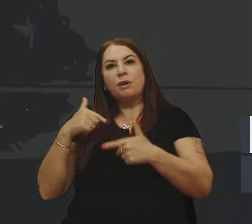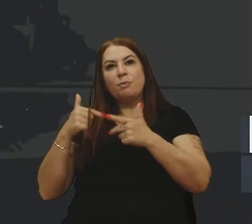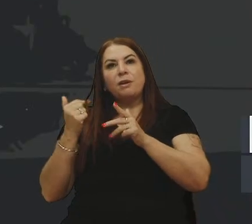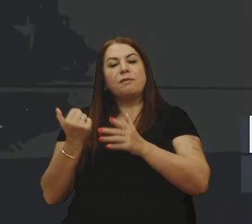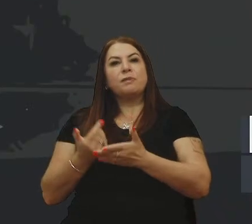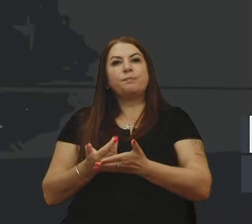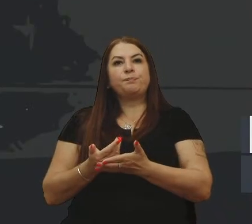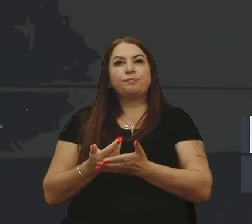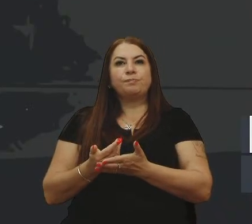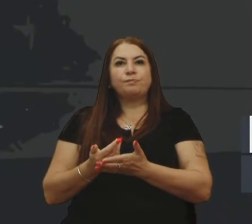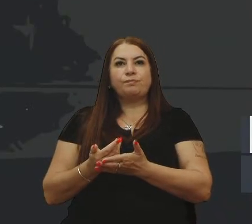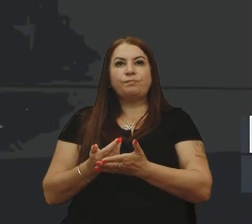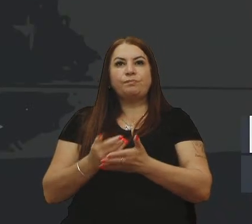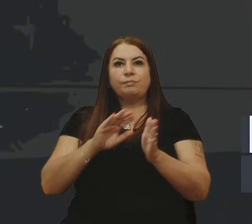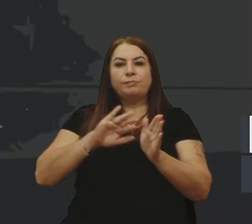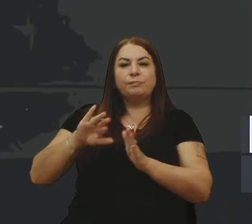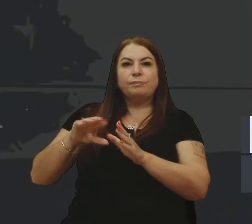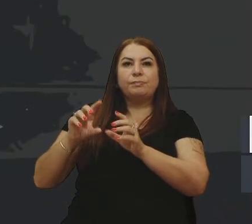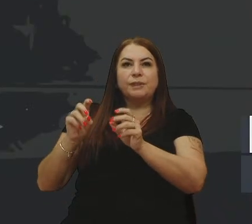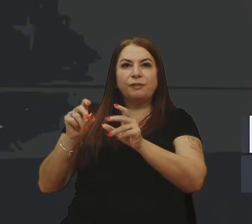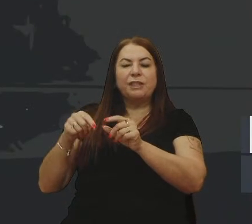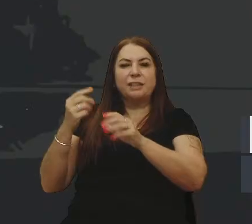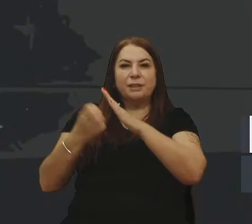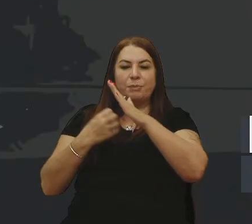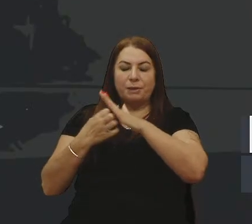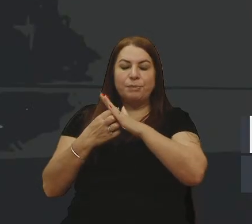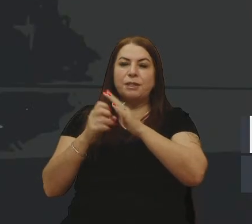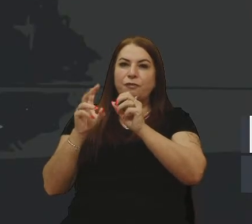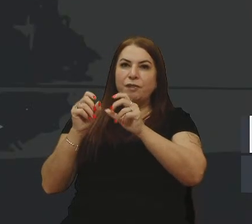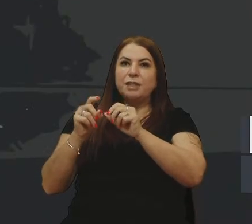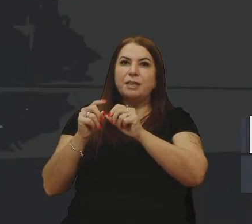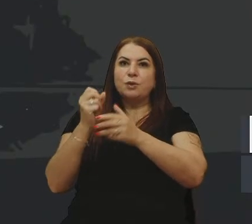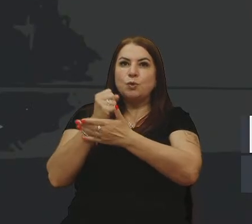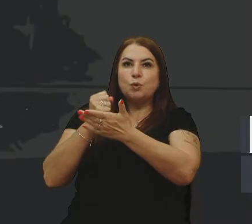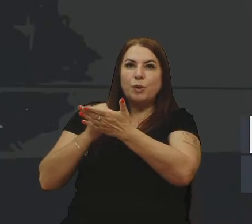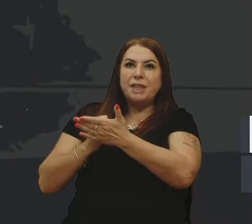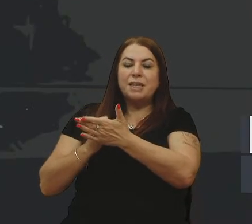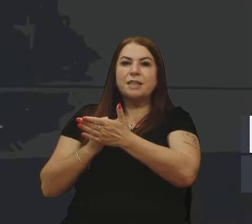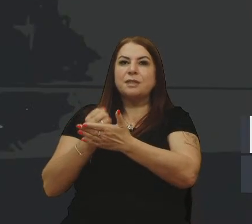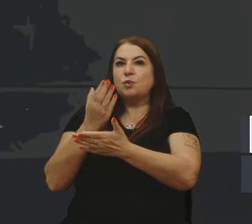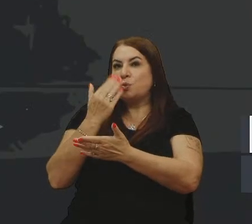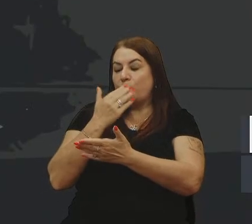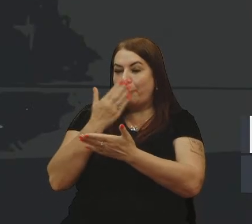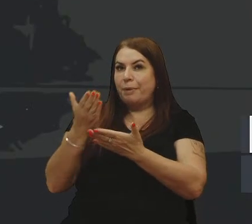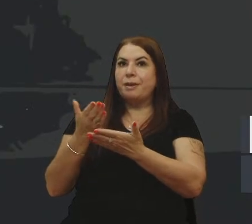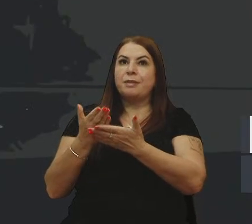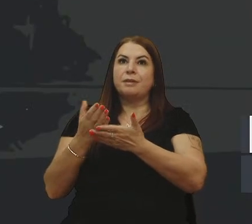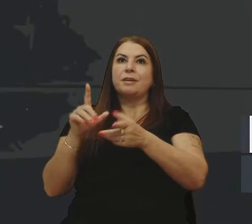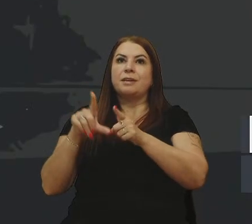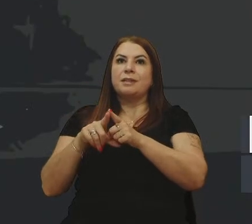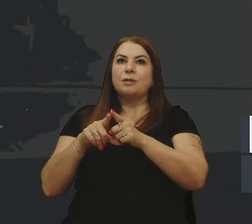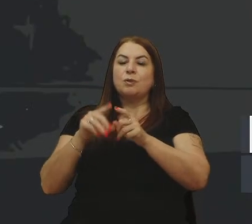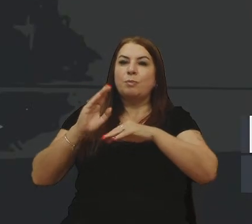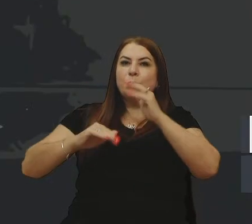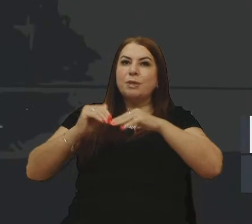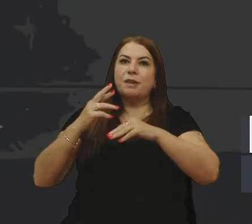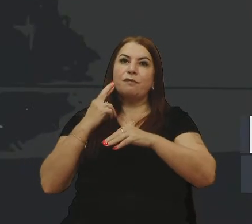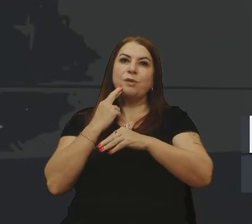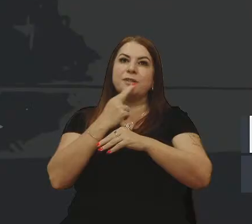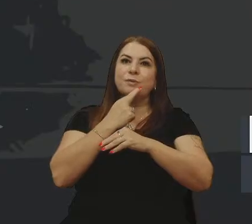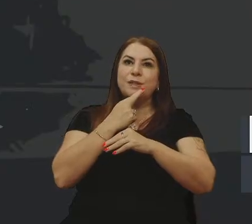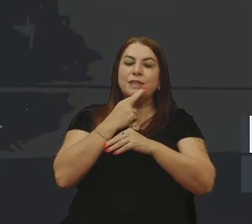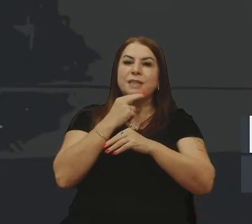trabalhava na parte comercial dessa empresa. Então, eu ficava vendendo os contratos de alimentação. Quando a gente implantava um restaurante,